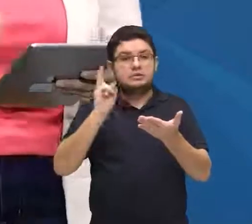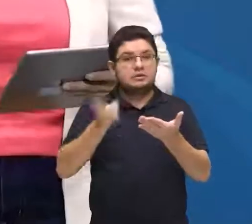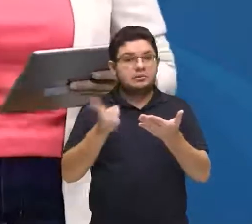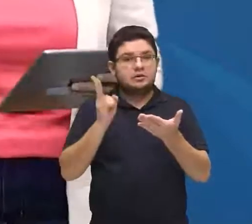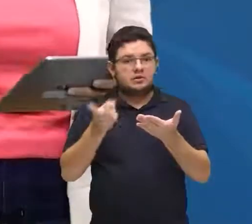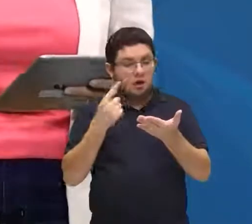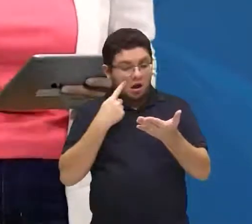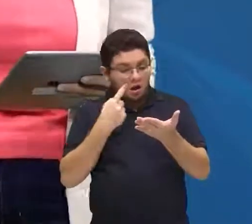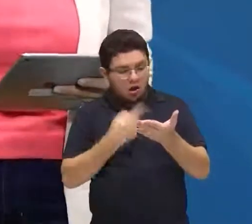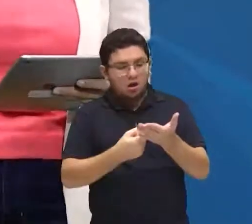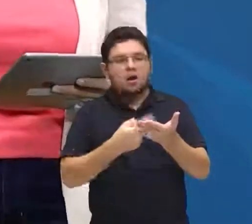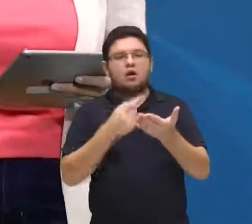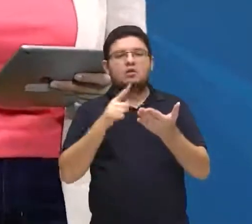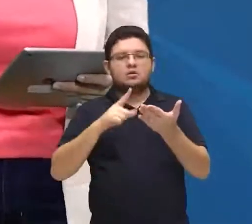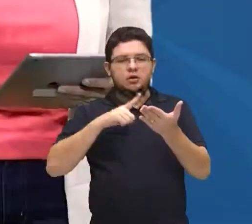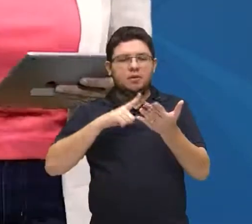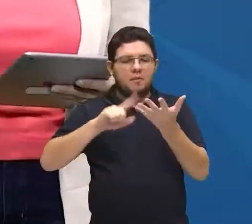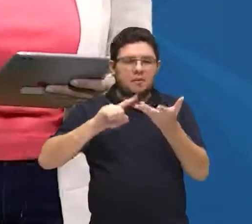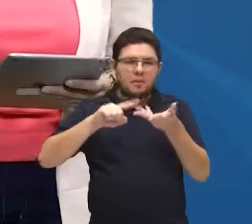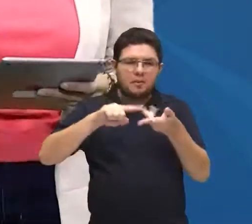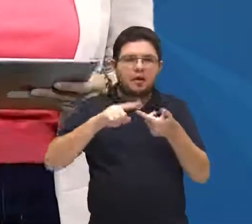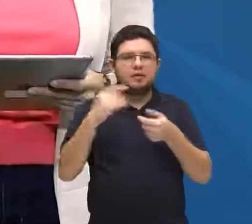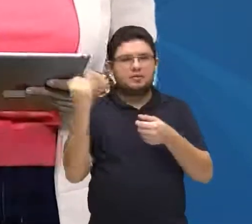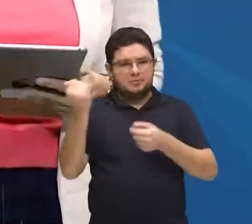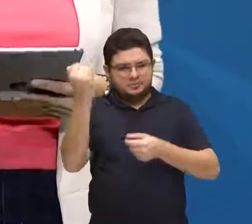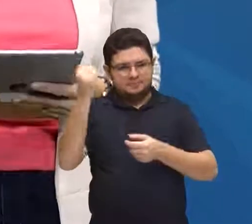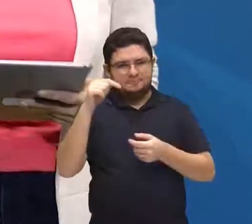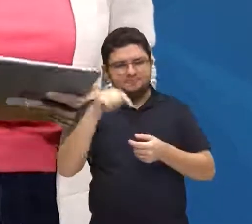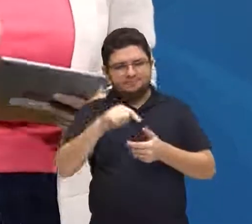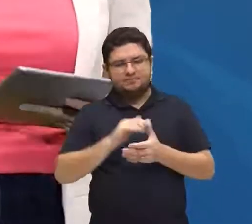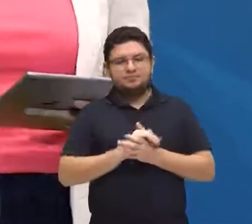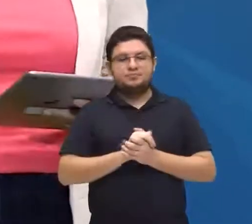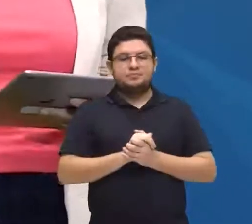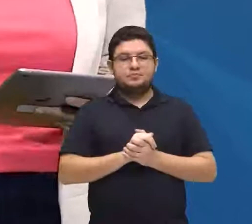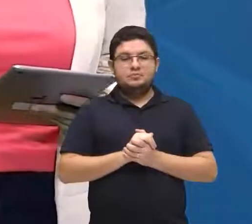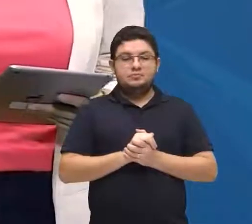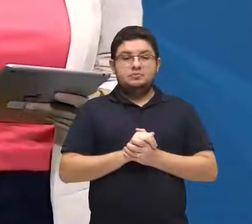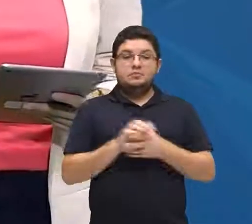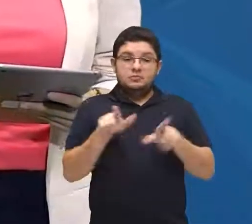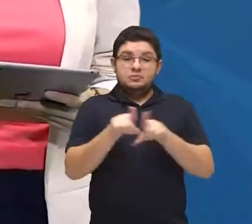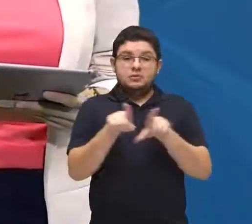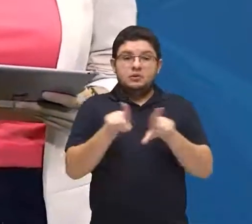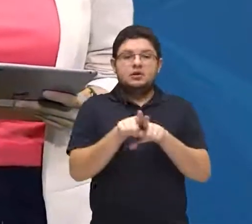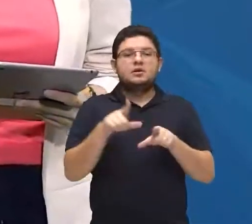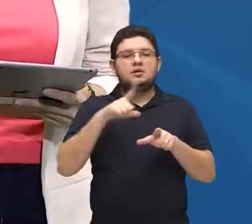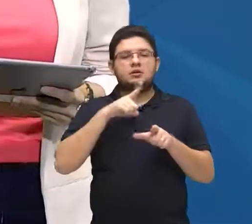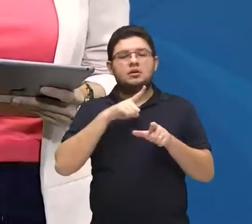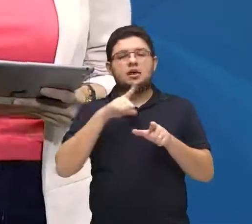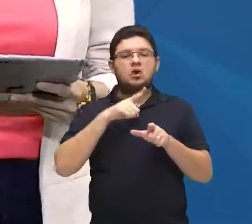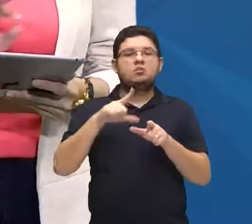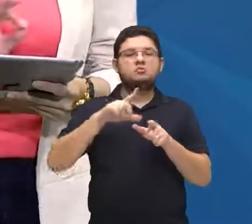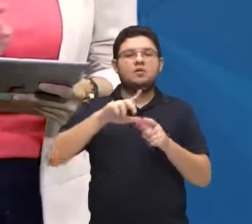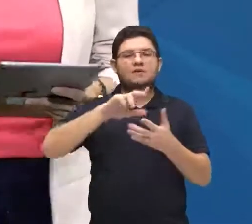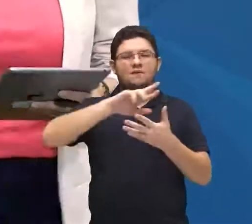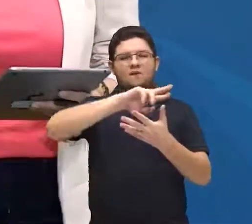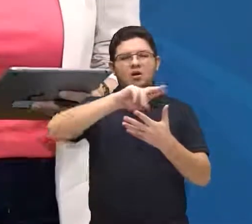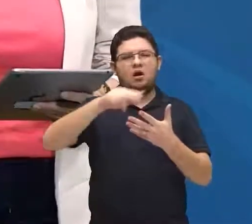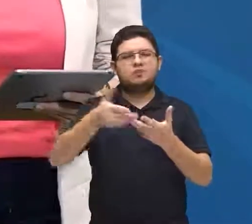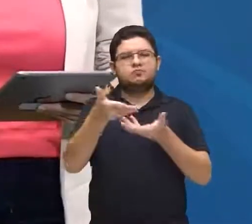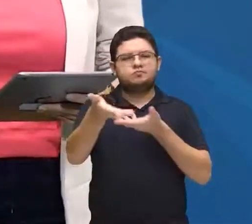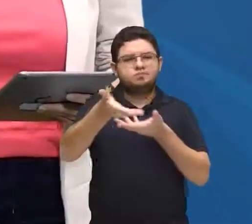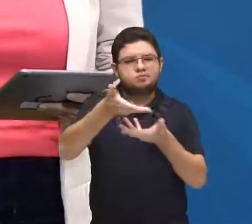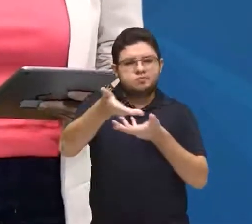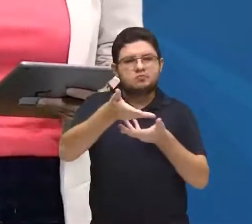ali para os tópicos mais importantes, tá bom? Vamos combinar assim. Participar das atividades. A gente trouxe aqui